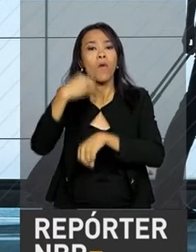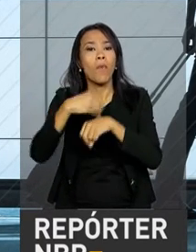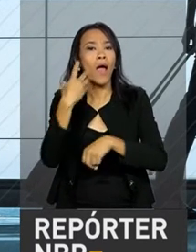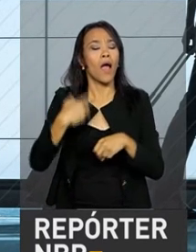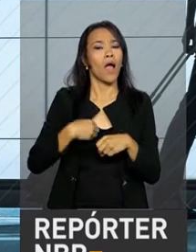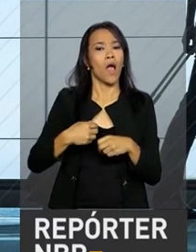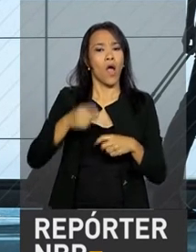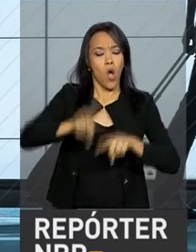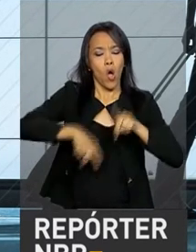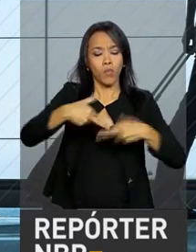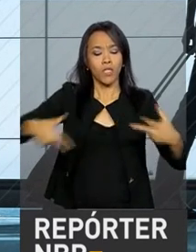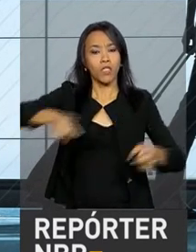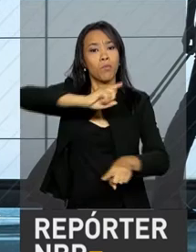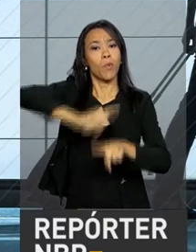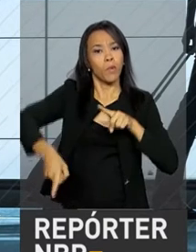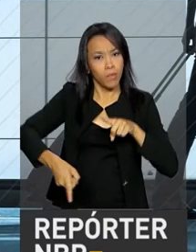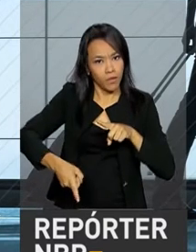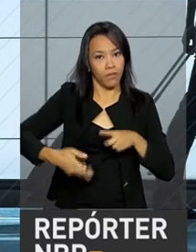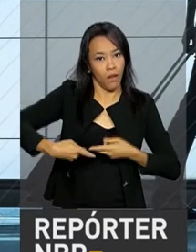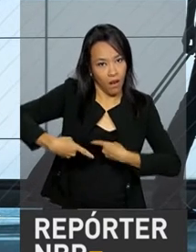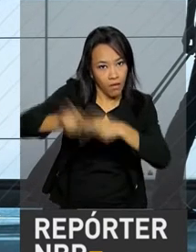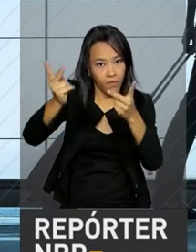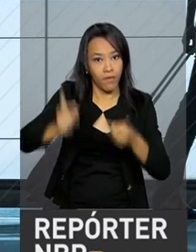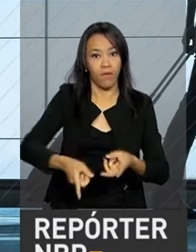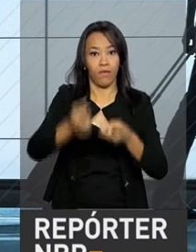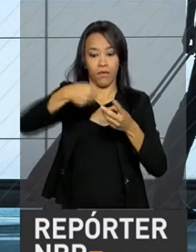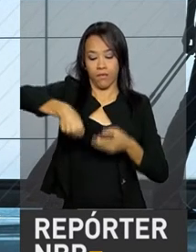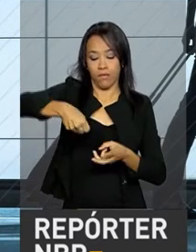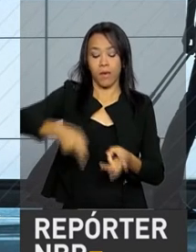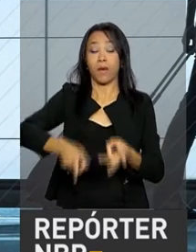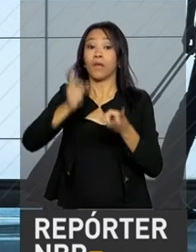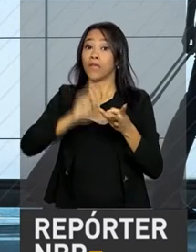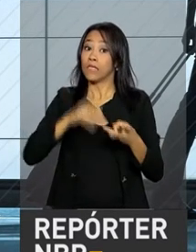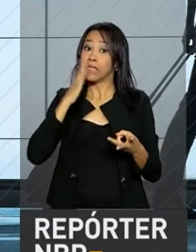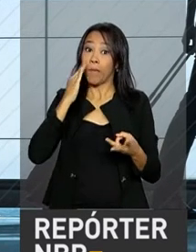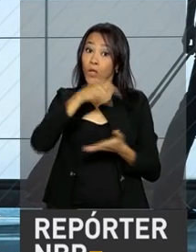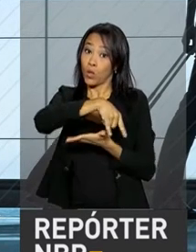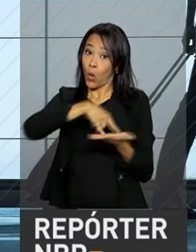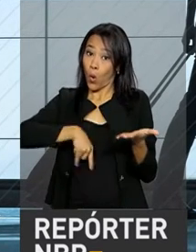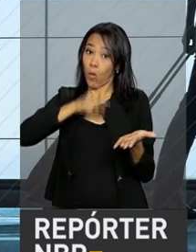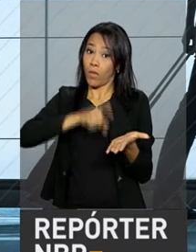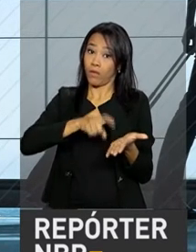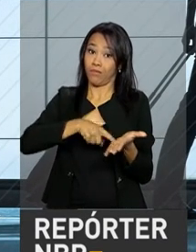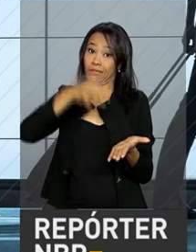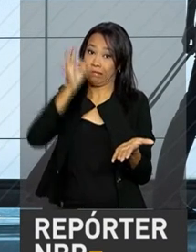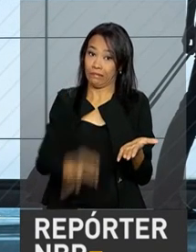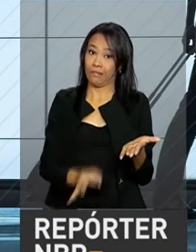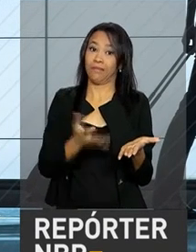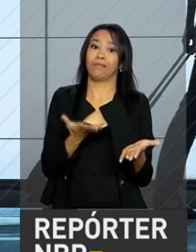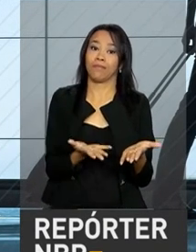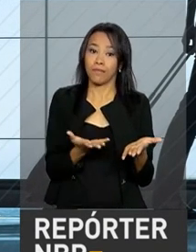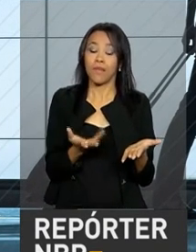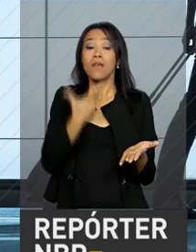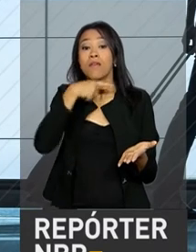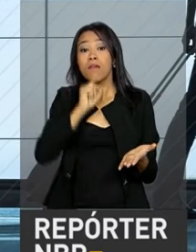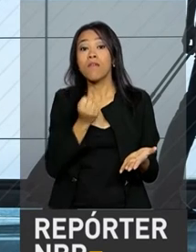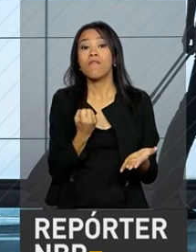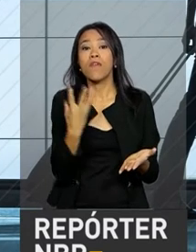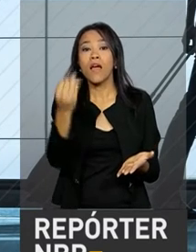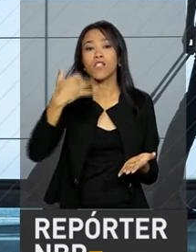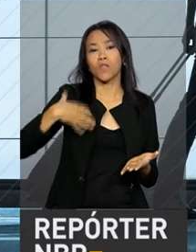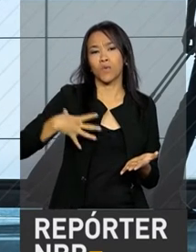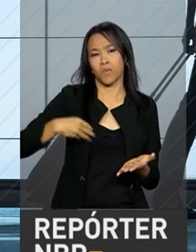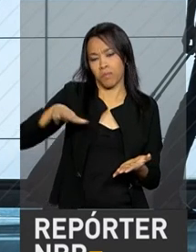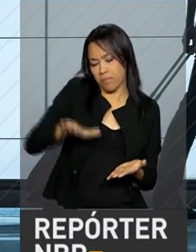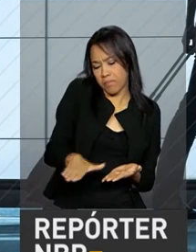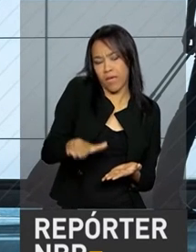proibidos na bagagem de mão e ainda checar se está com todos os documentos exigidos para o embarque e para quem viaja com menores de idade